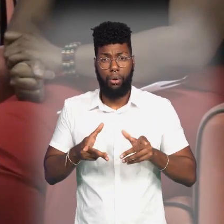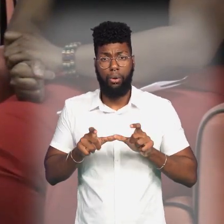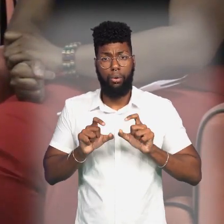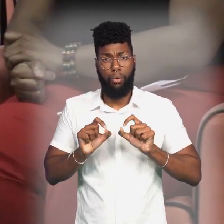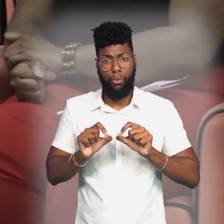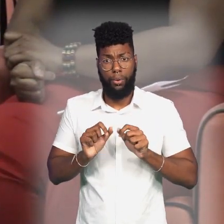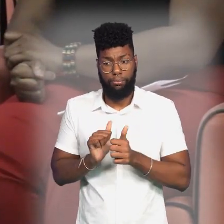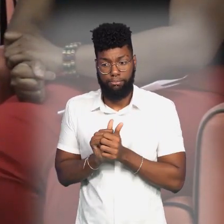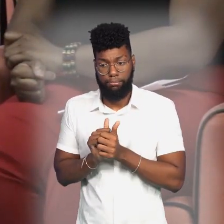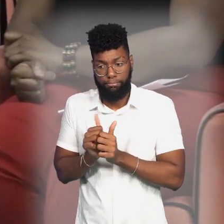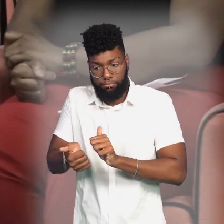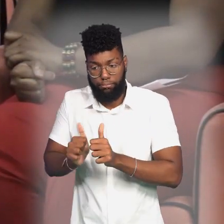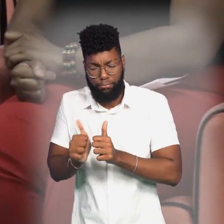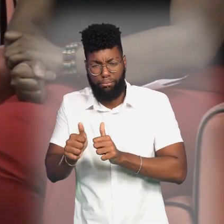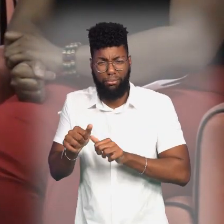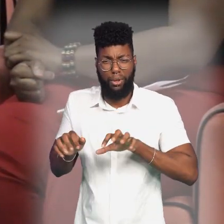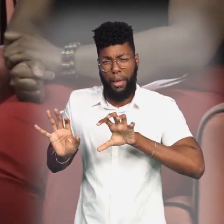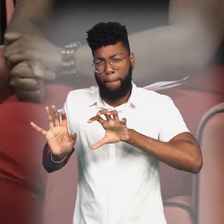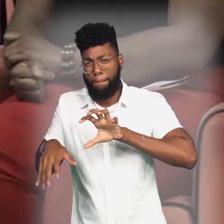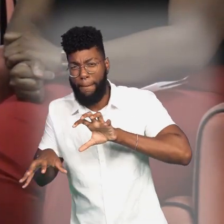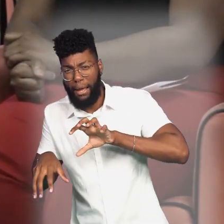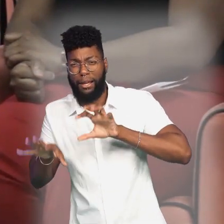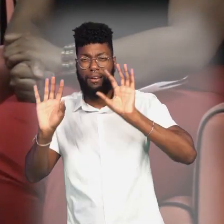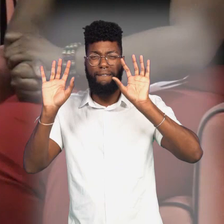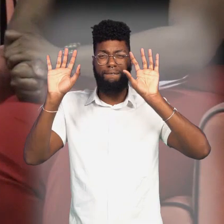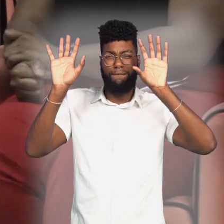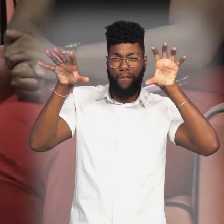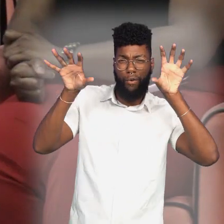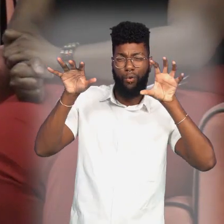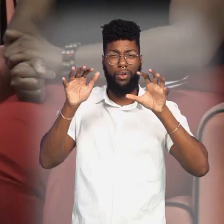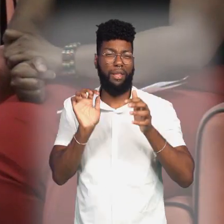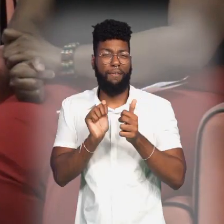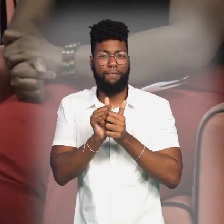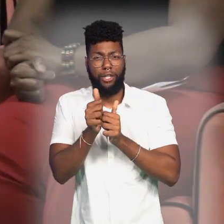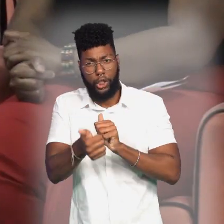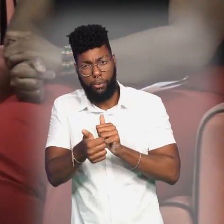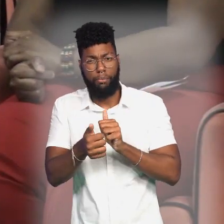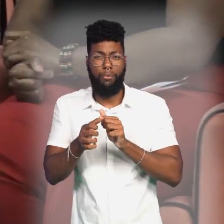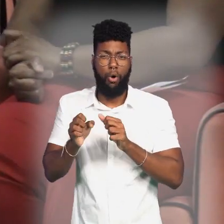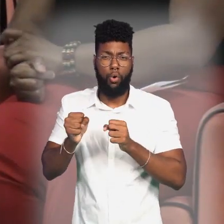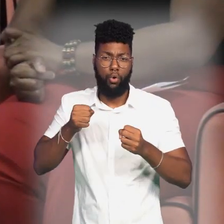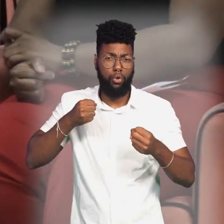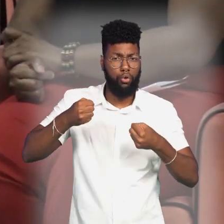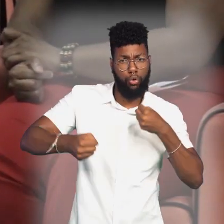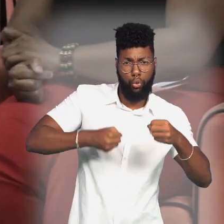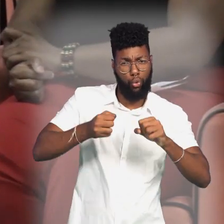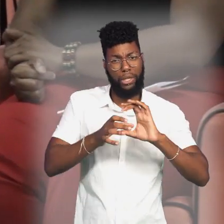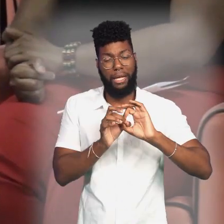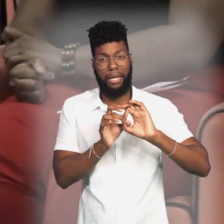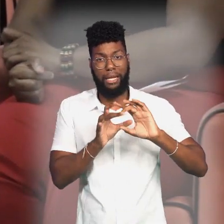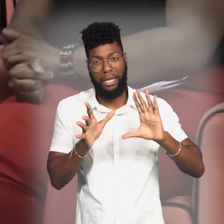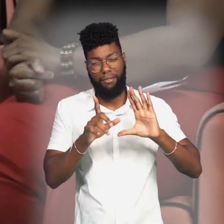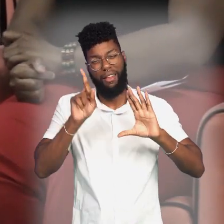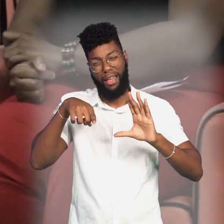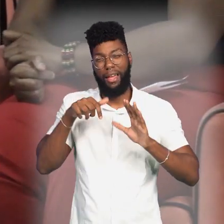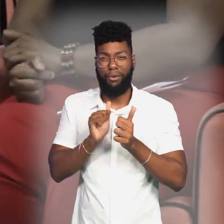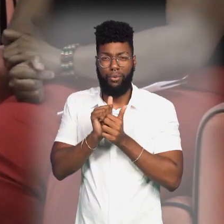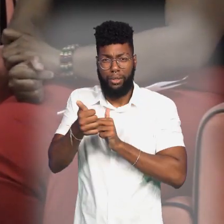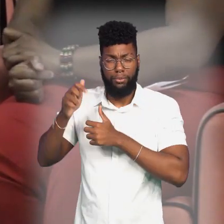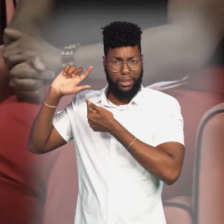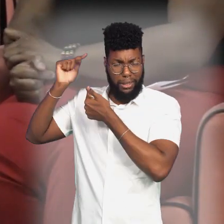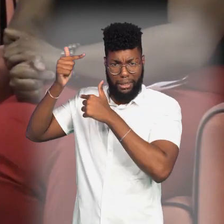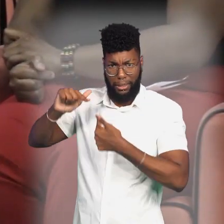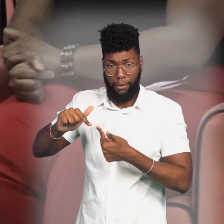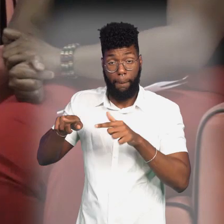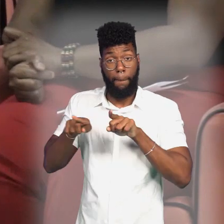os esportes, basquete, vôlei, futebol, luta livre, que é nosso esporte tradicional, e